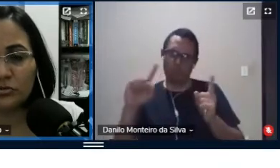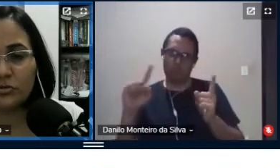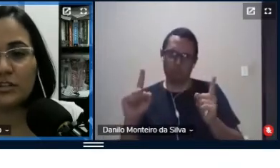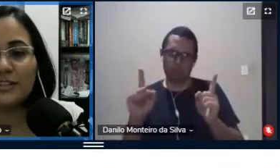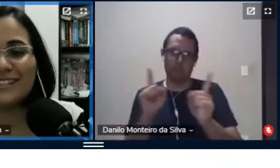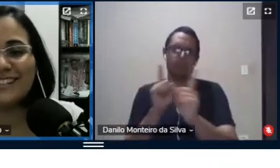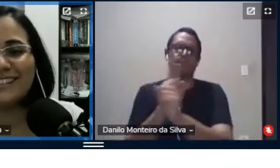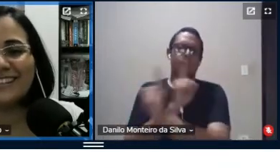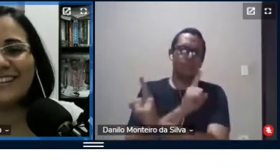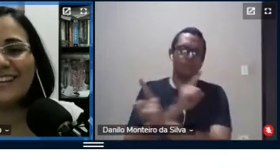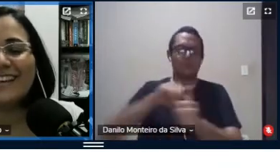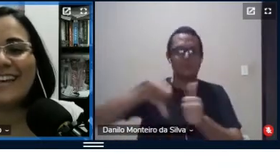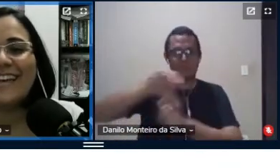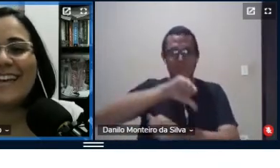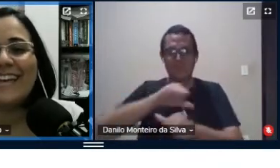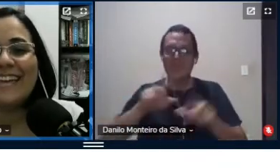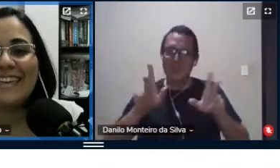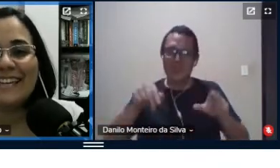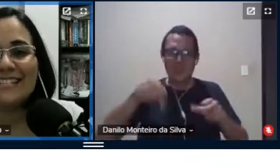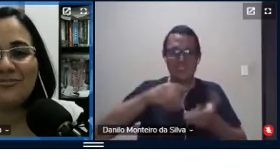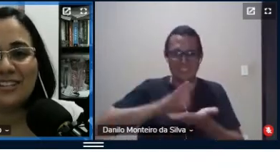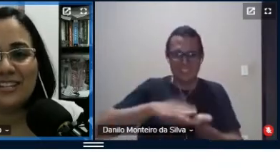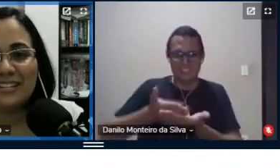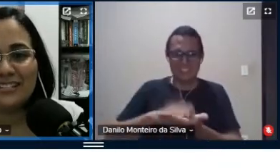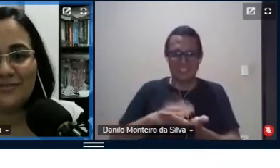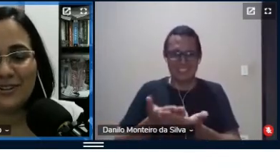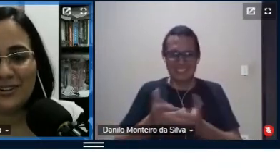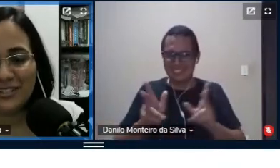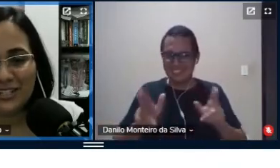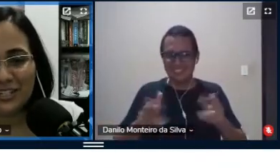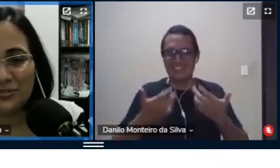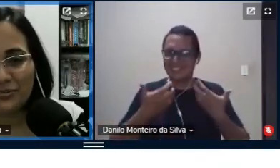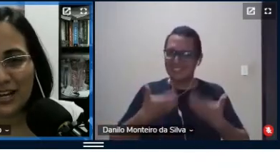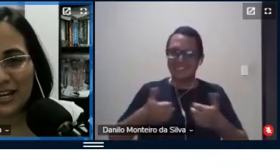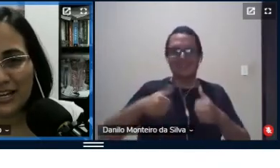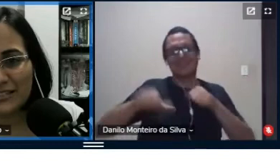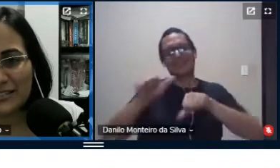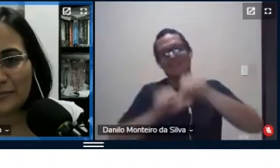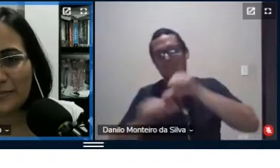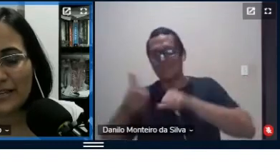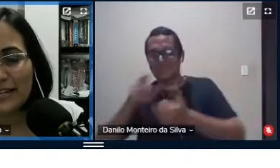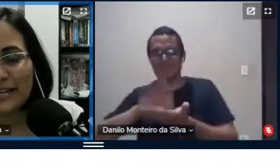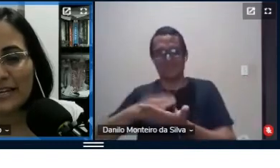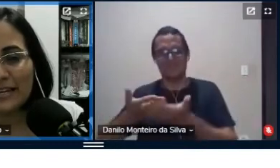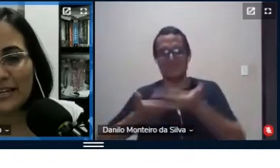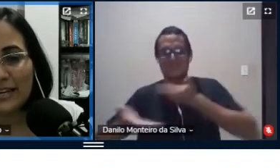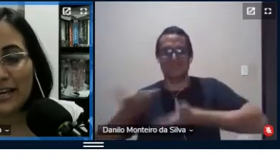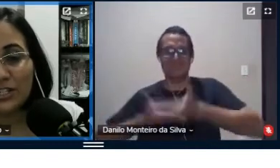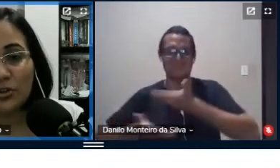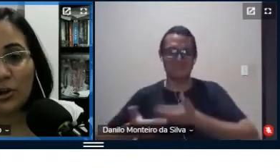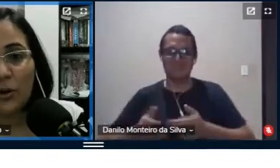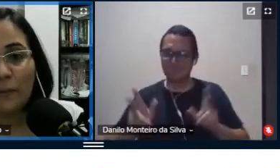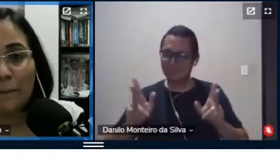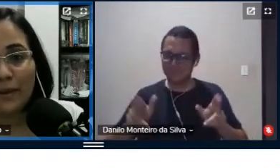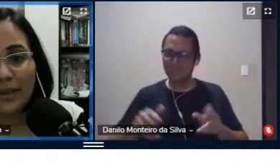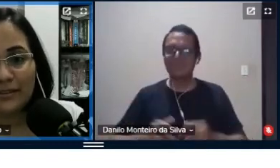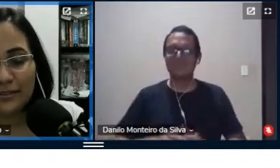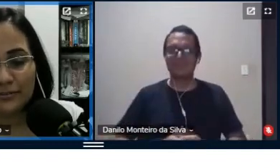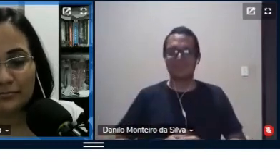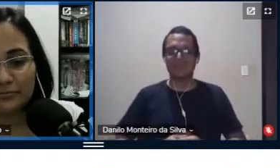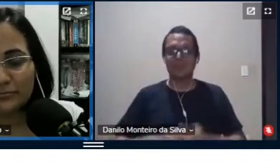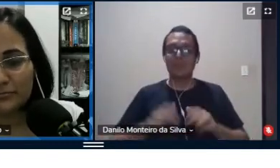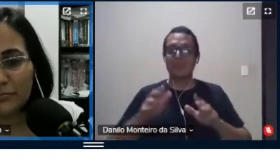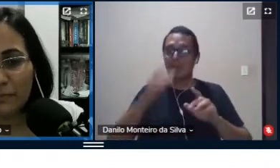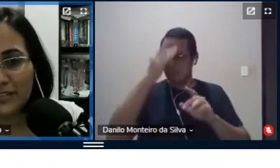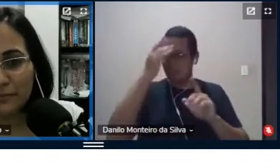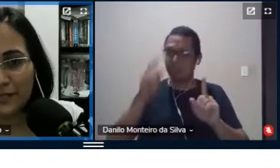nossos tios, né? E às vezes, uma coisa que a gente faz é a gente coloca uma